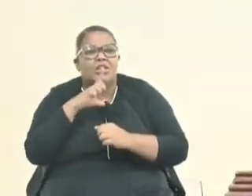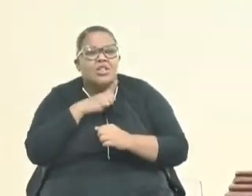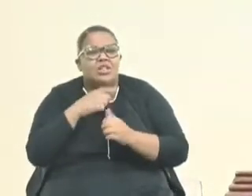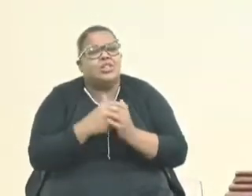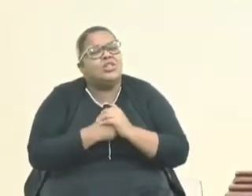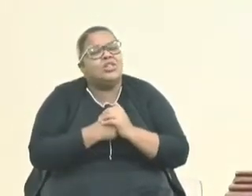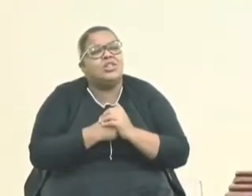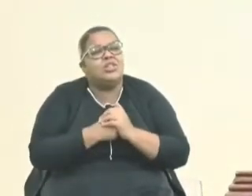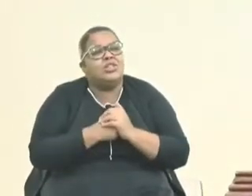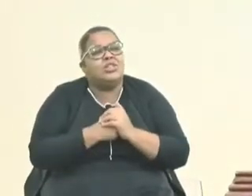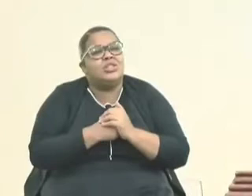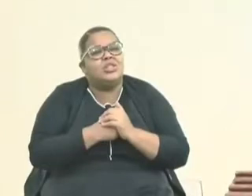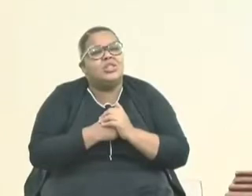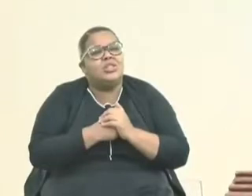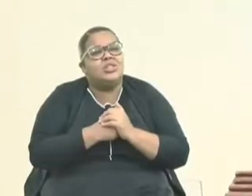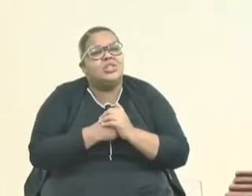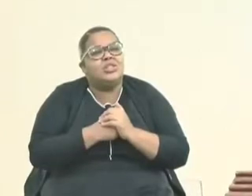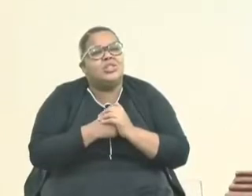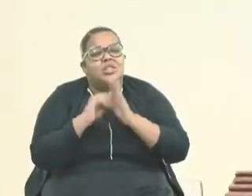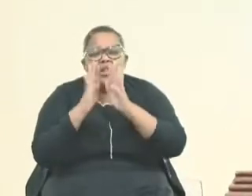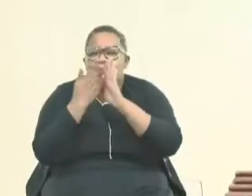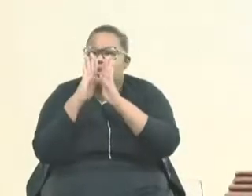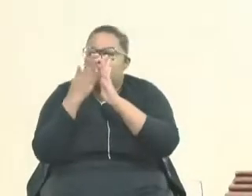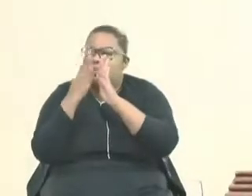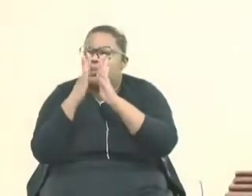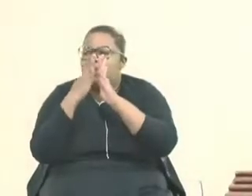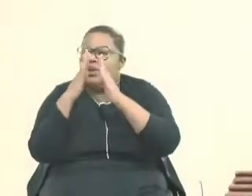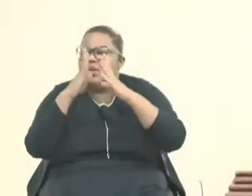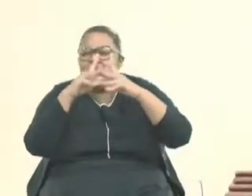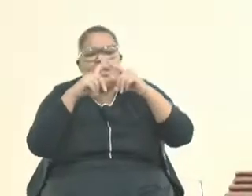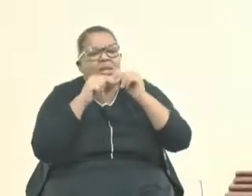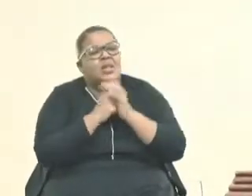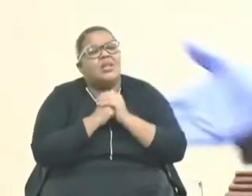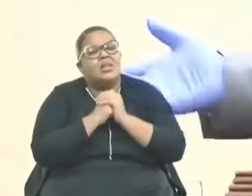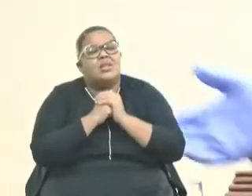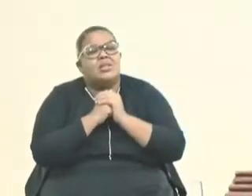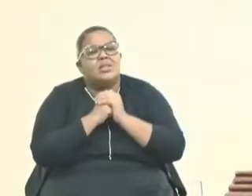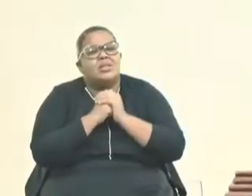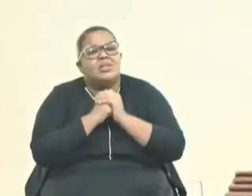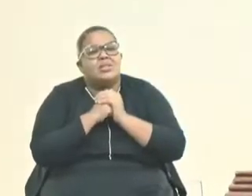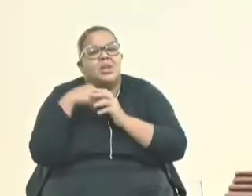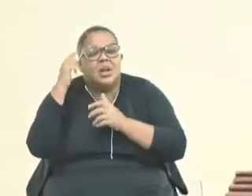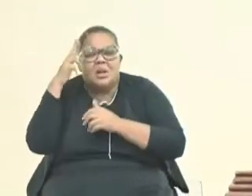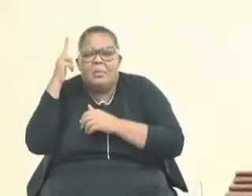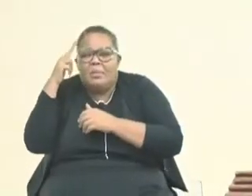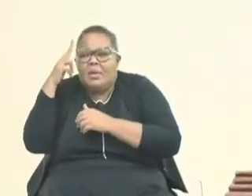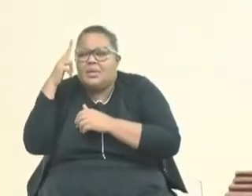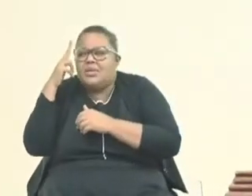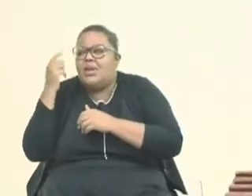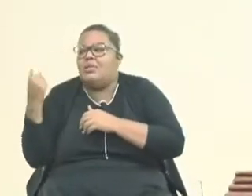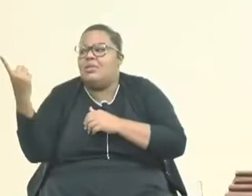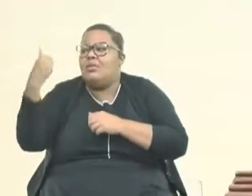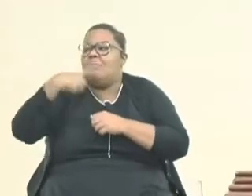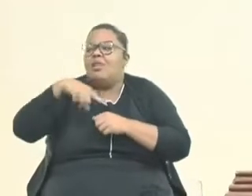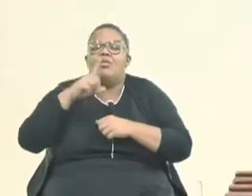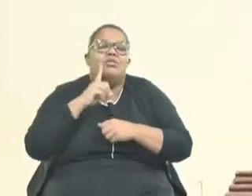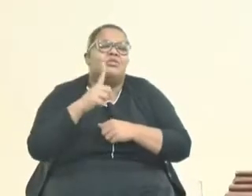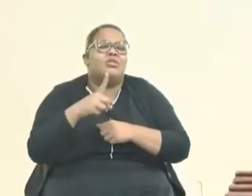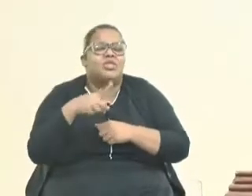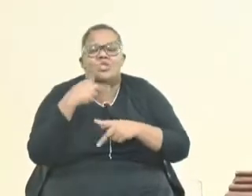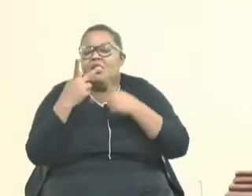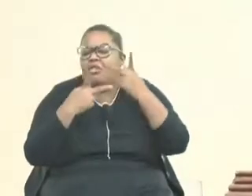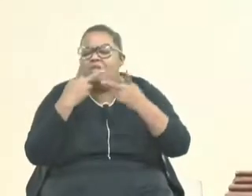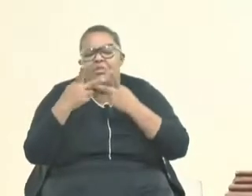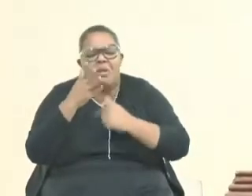casos com mulheres da porta do templo da Tenda da Congregação E eles achavam que ele era os melhores chegou o dia que Deus falou assim não